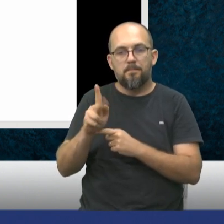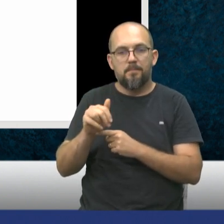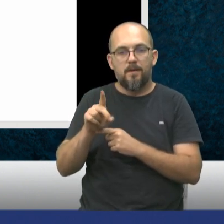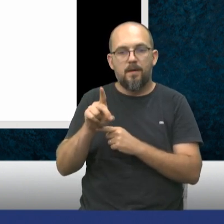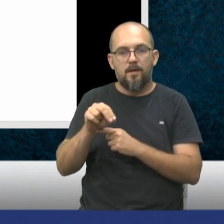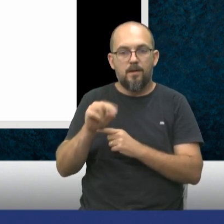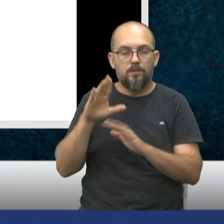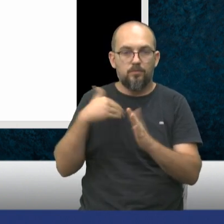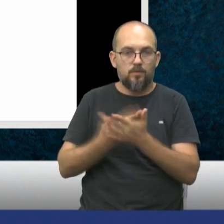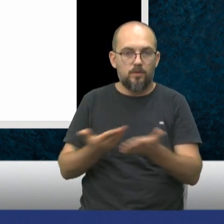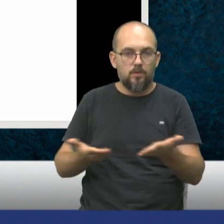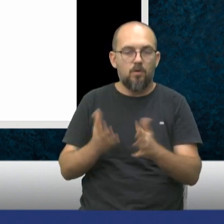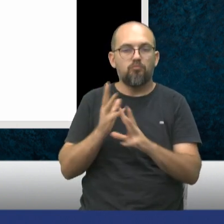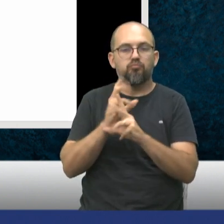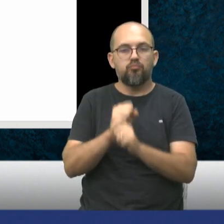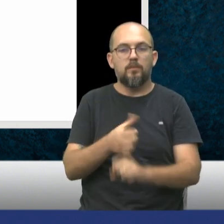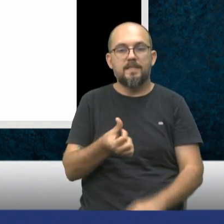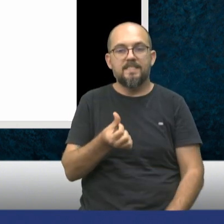de